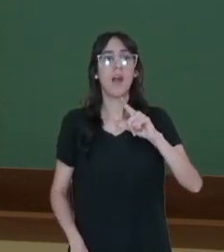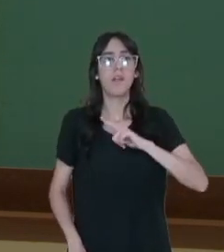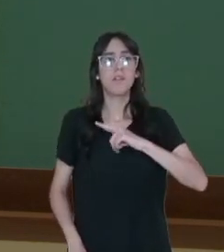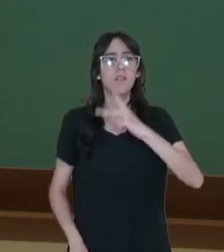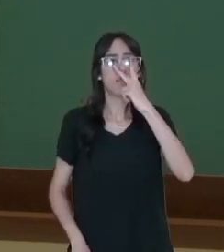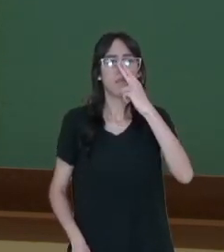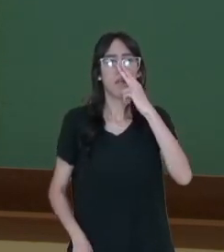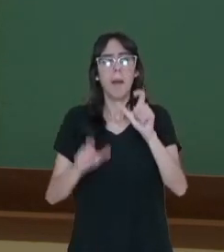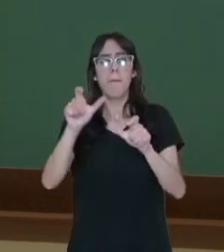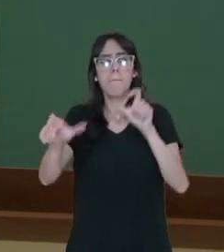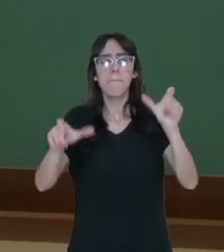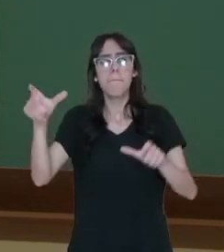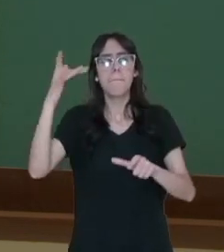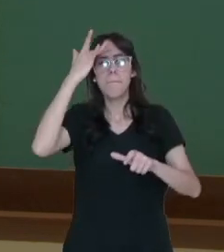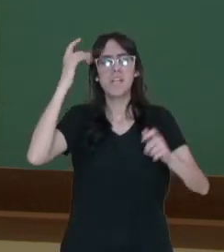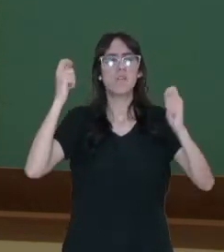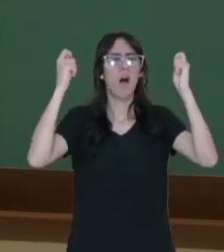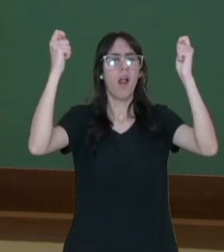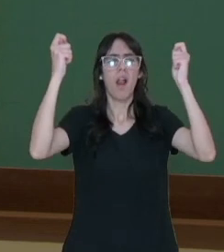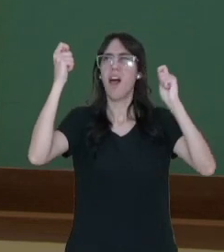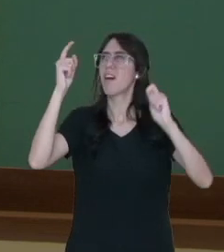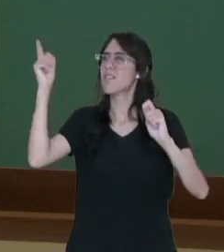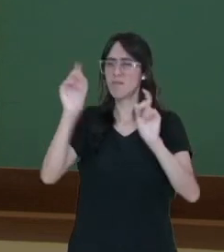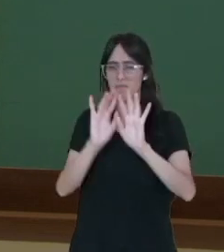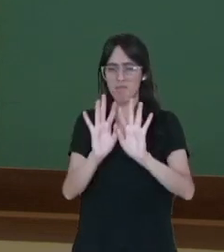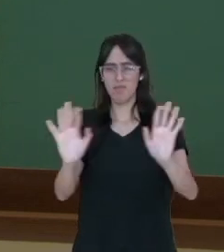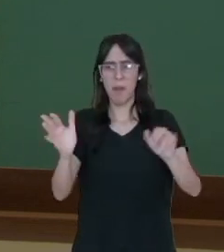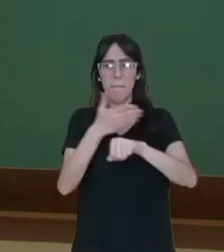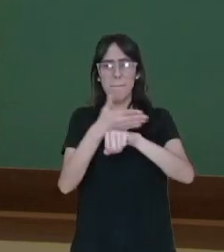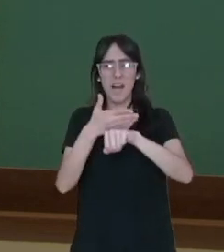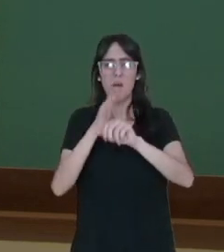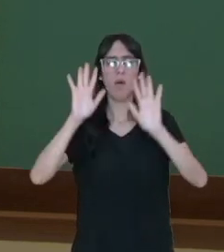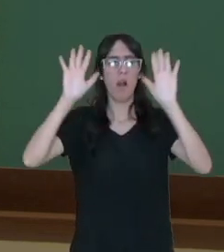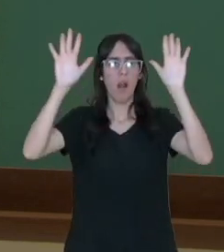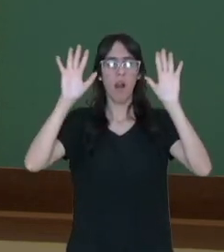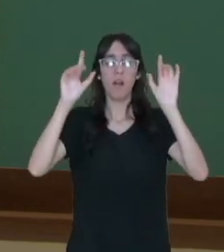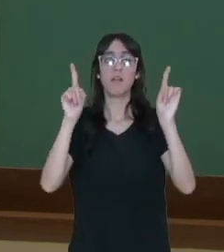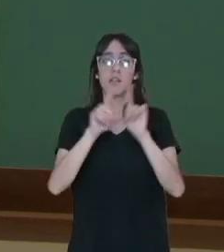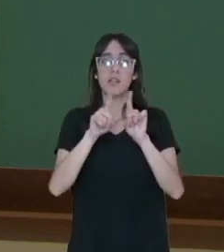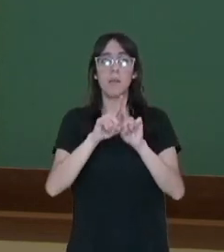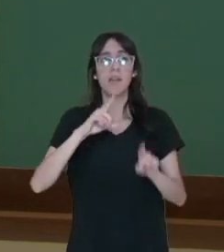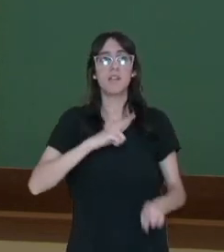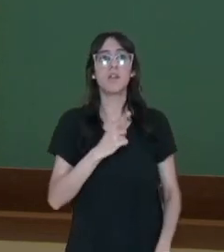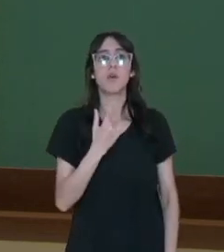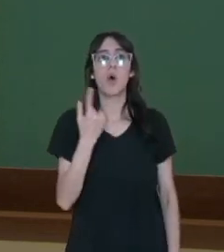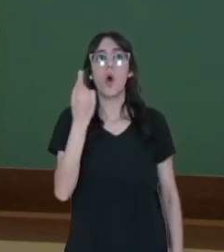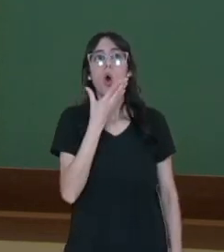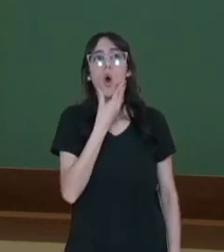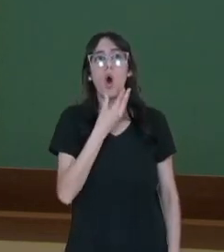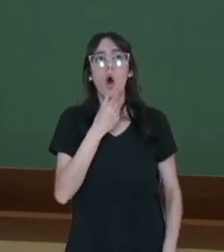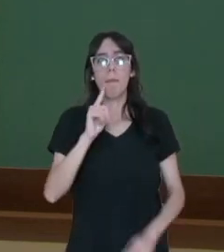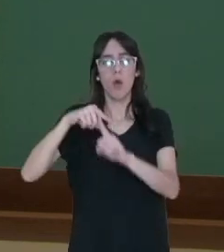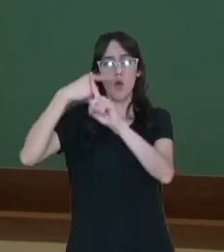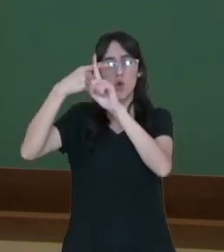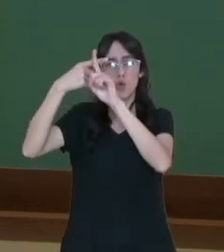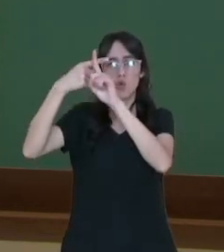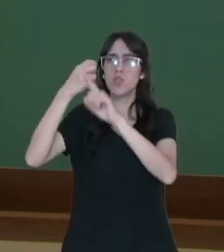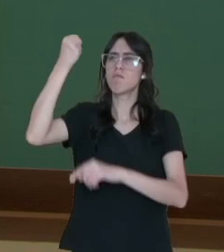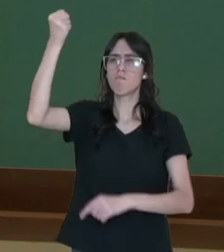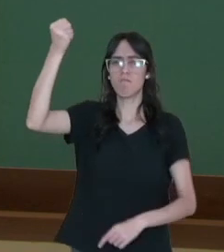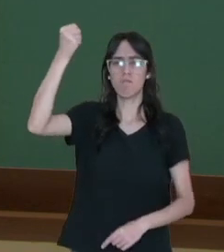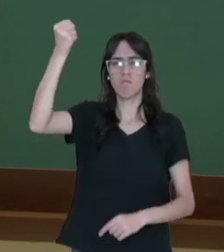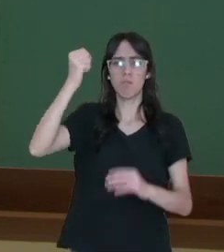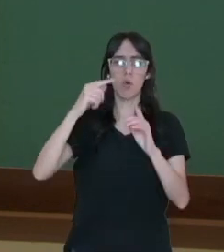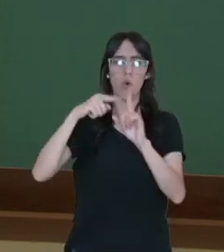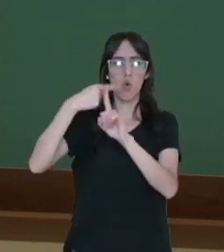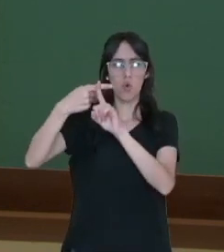de manifestantes juntos, e mais aqui, a silhueta de uma pessoa, de um homem segurando ali uma cruz ainda ali, e que parece